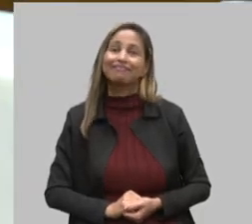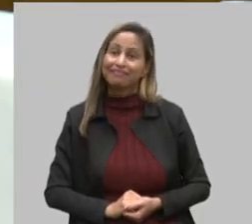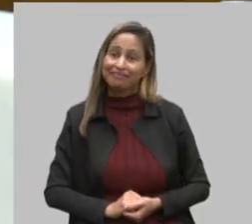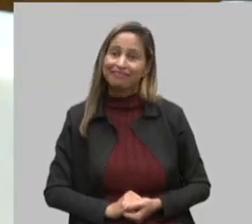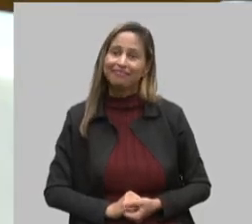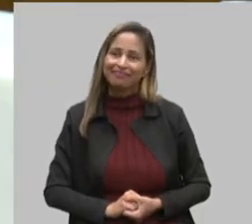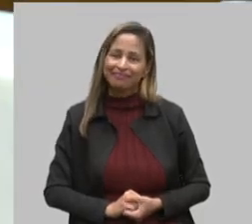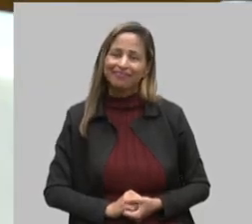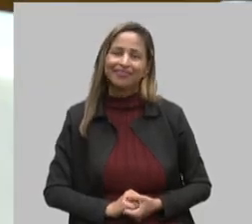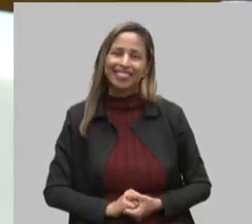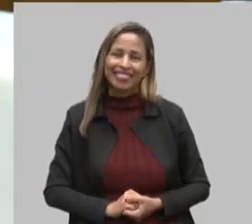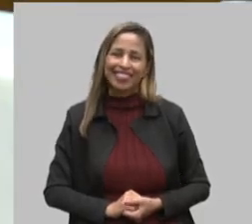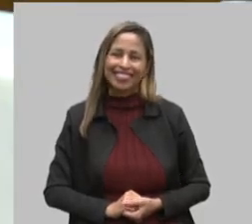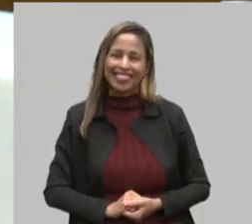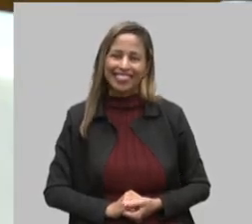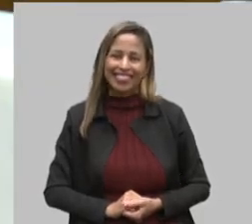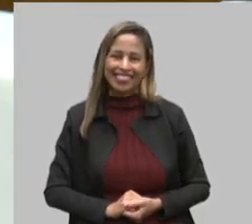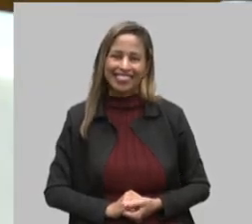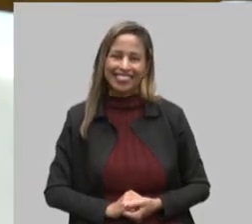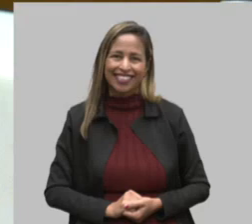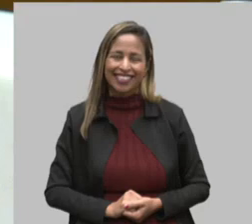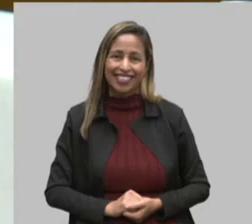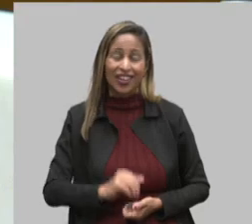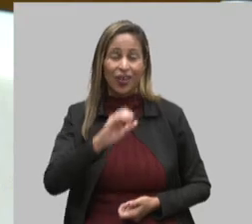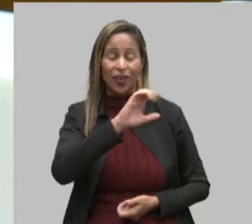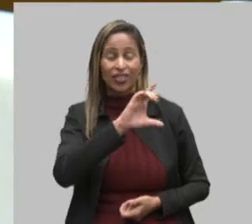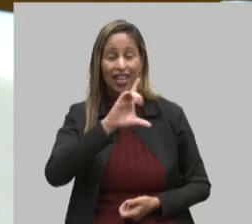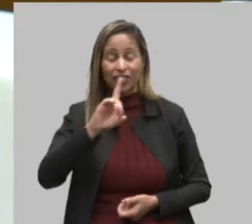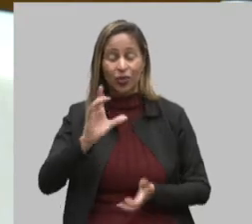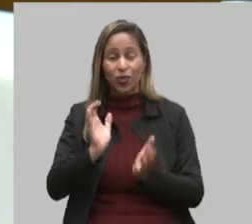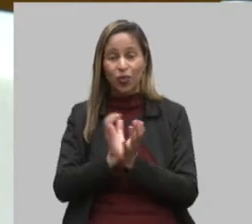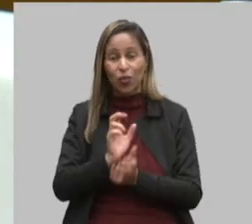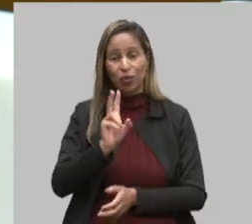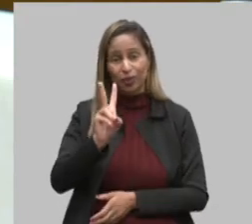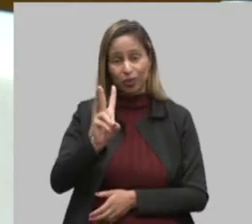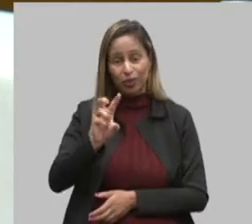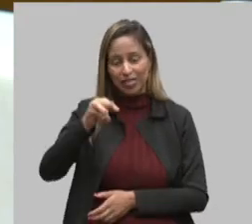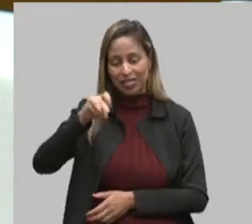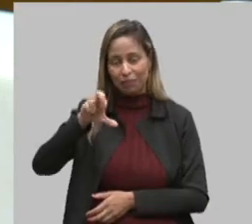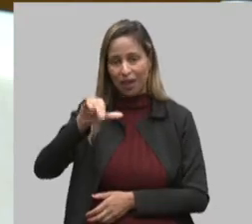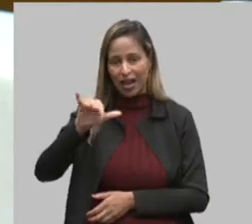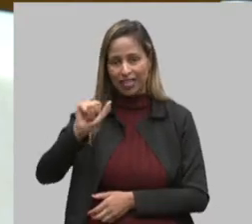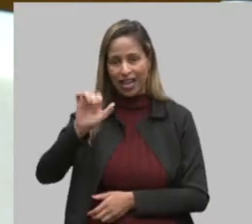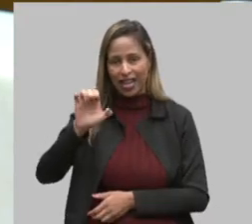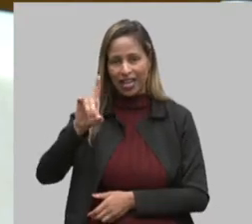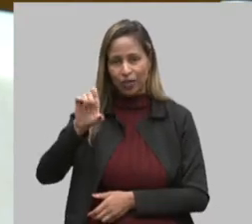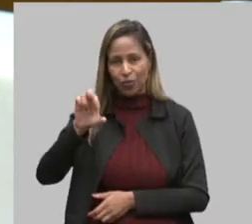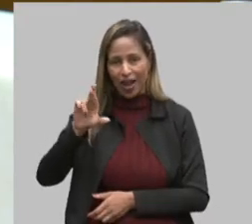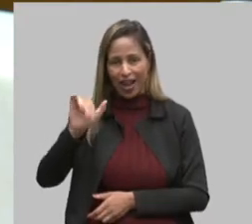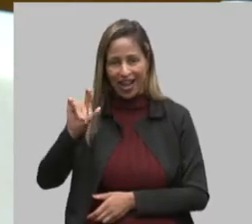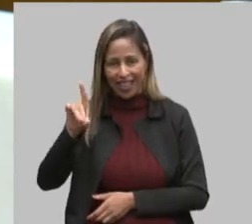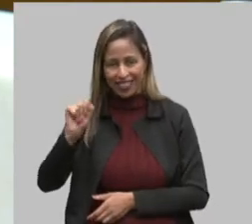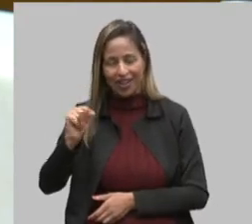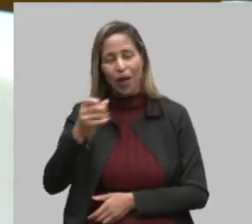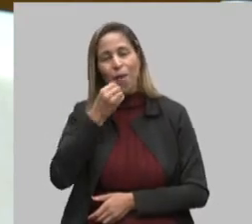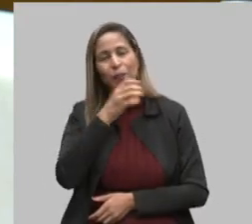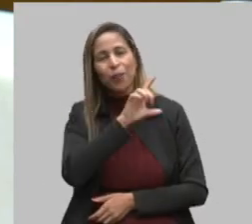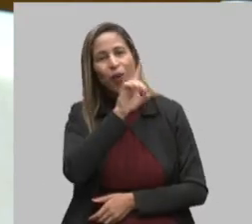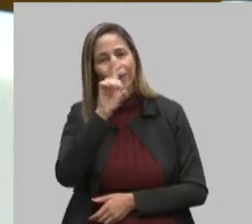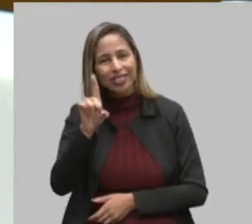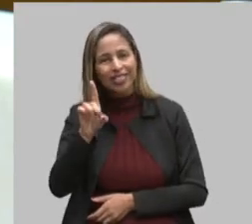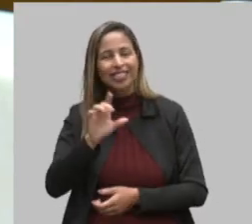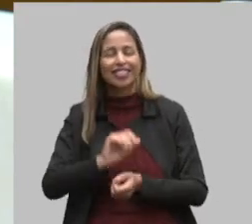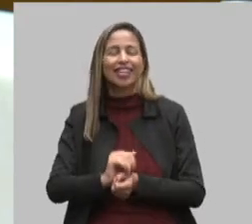eu passo a palavra coordenadora do grupo dois Maria Eduarda Martins Bom dia caros colegas do PJ